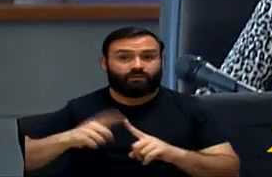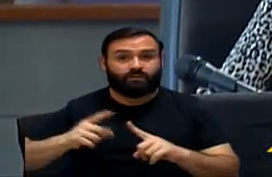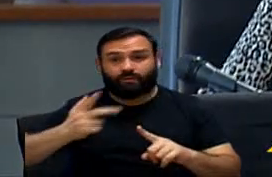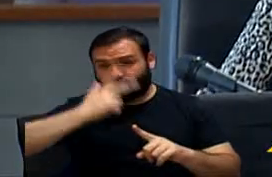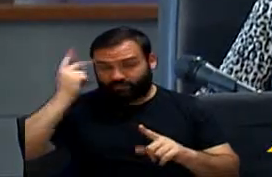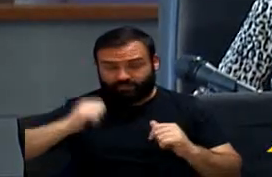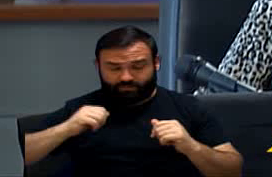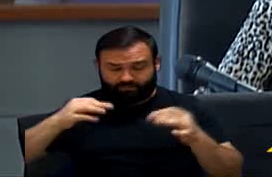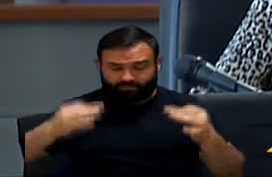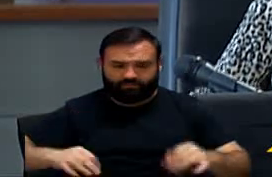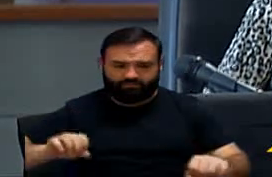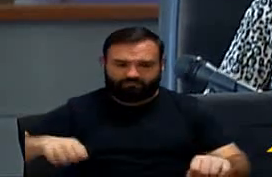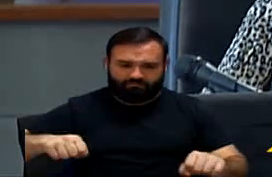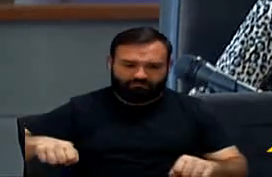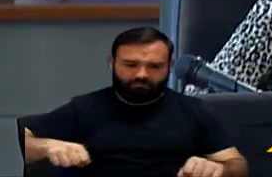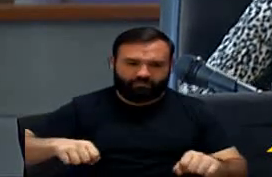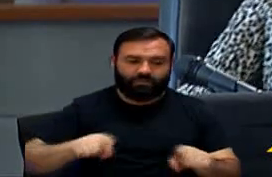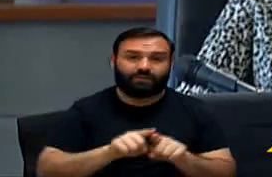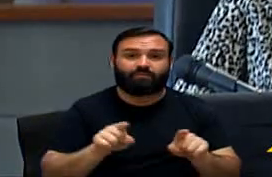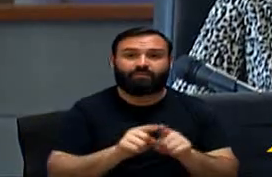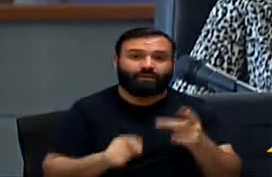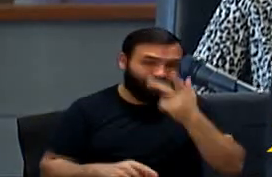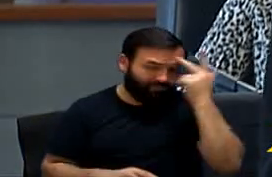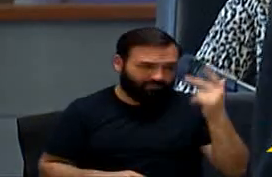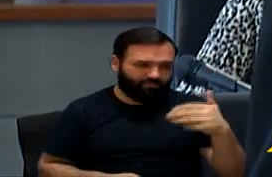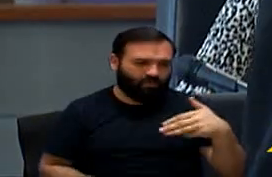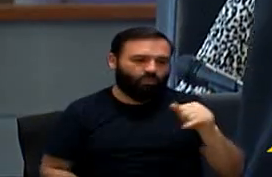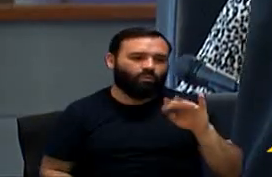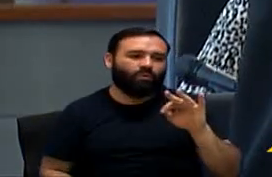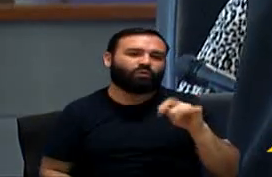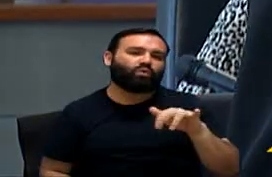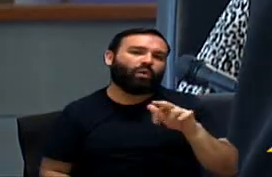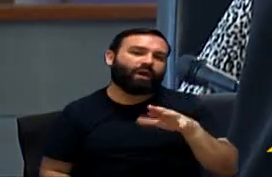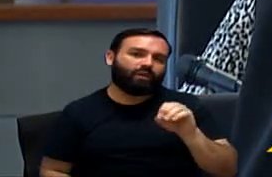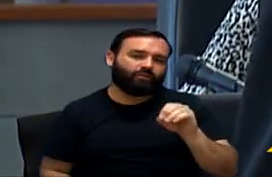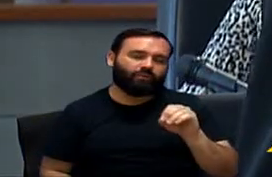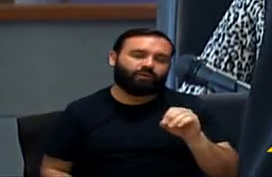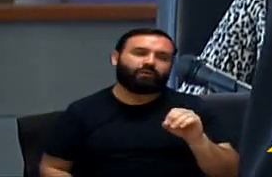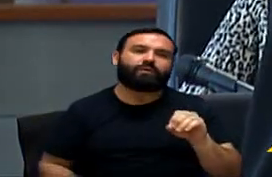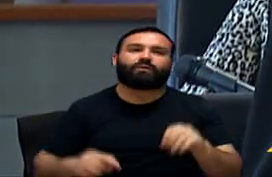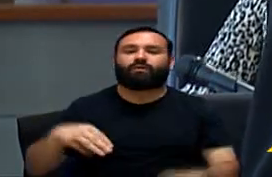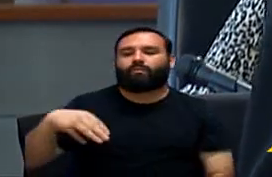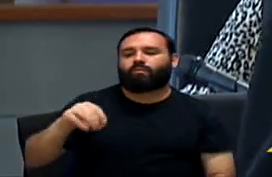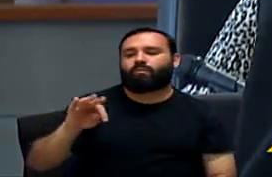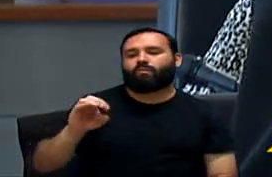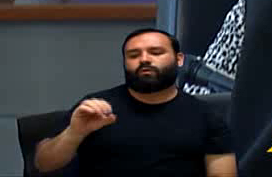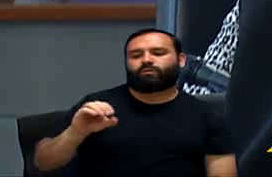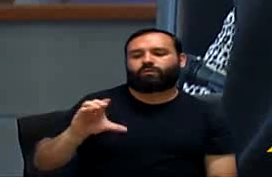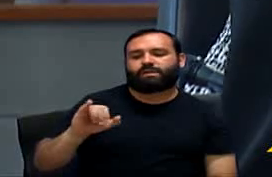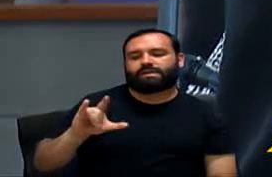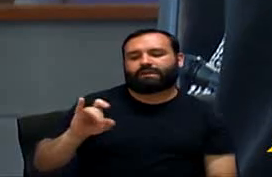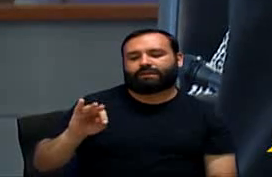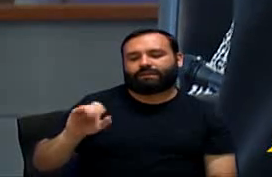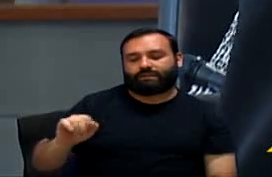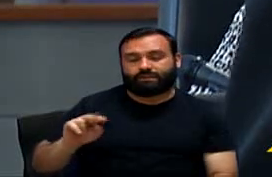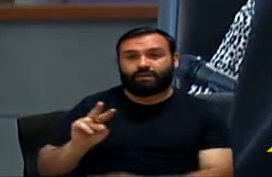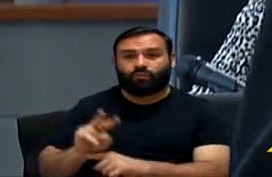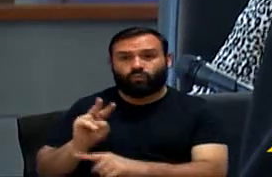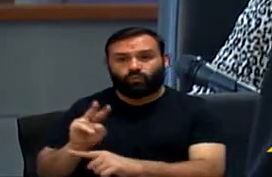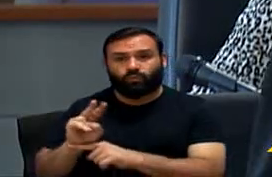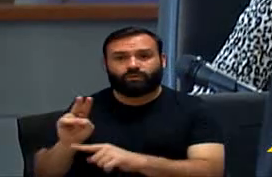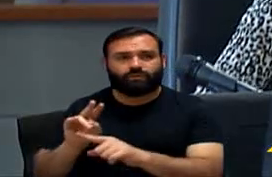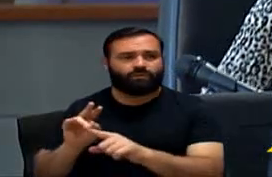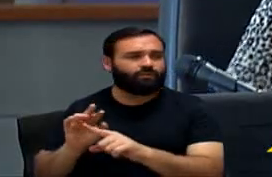motociclista e o motoqueiro o motociclista ele cuida das